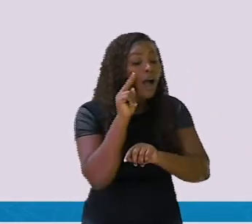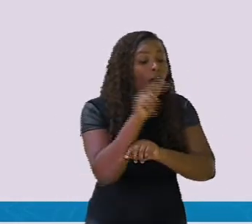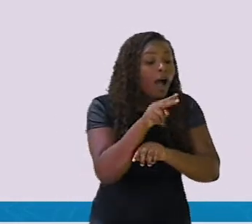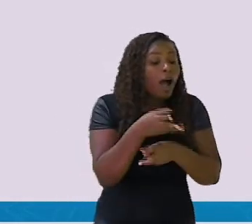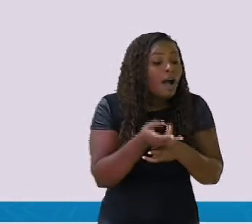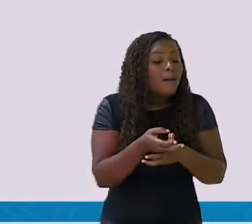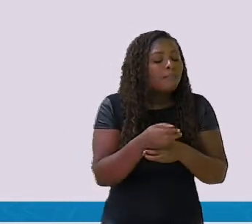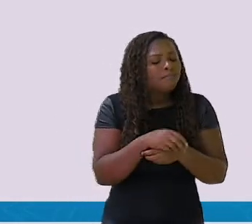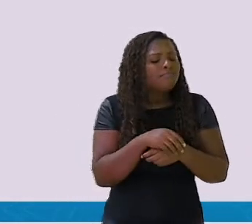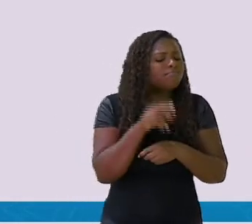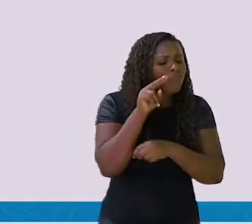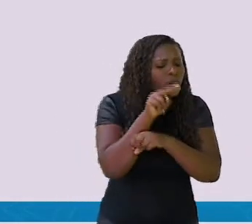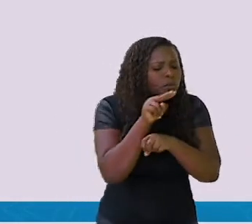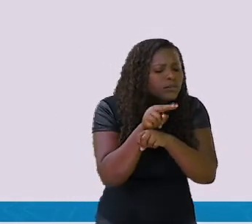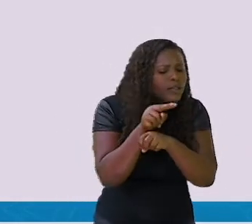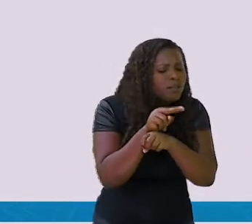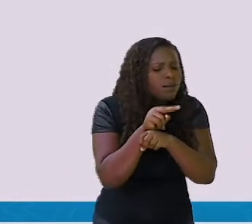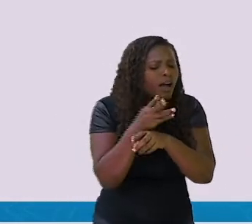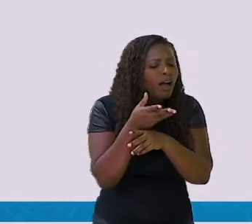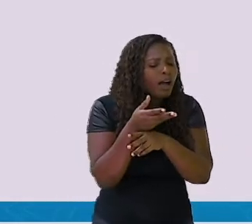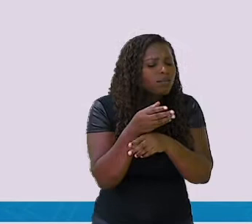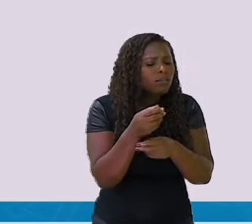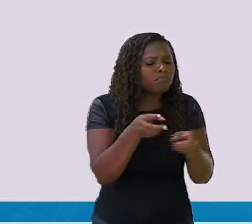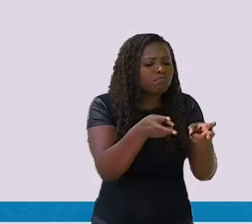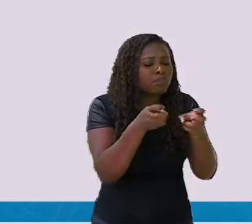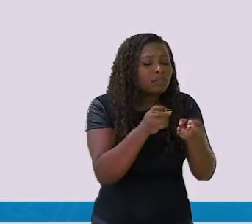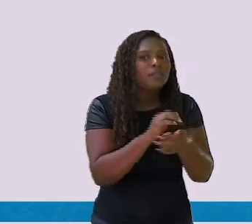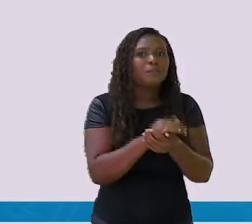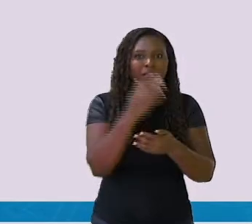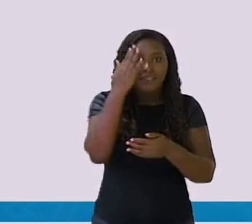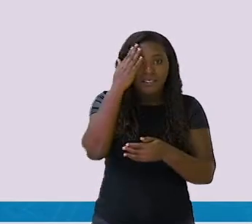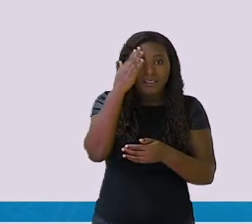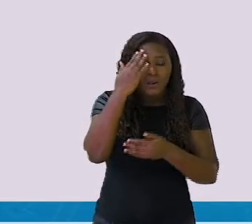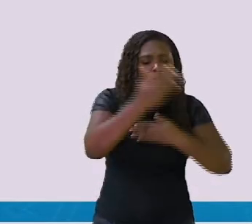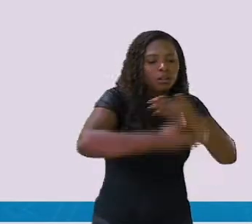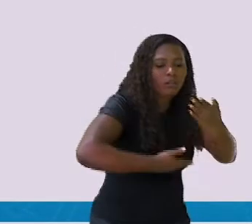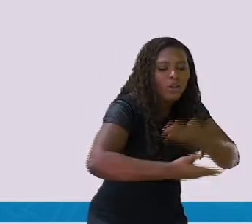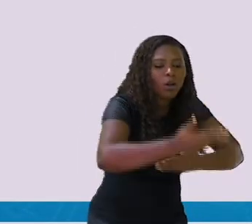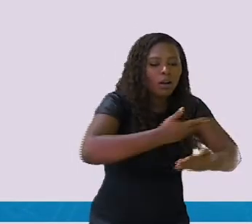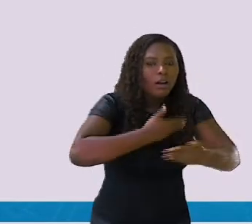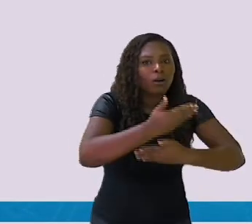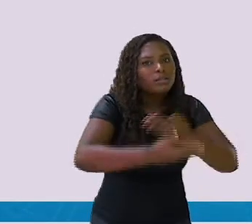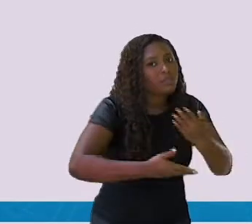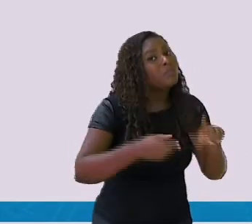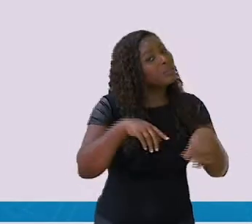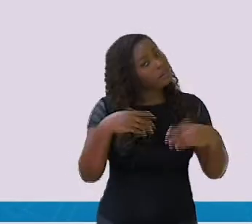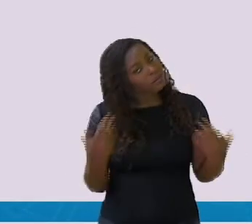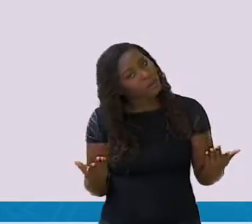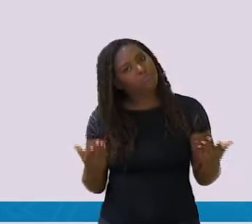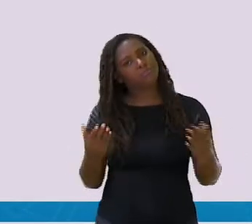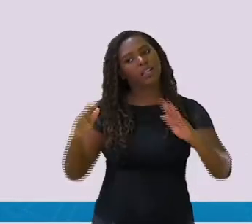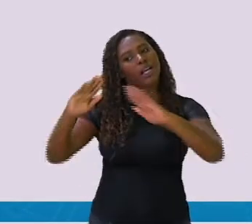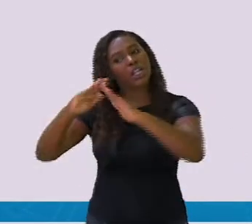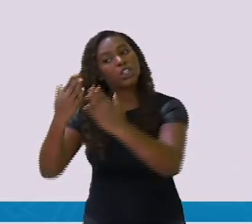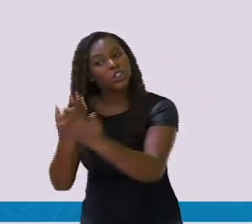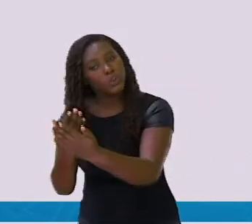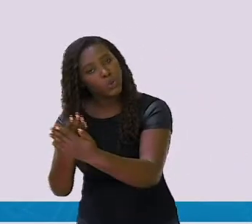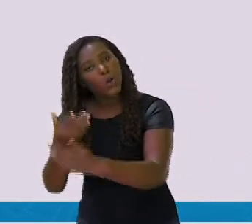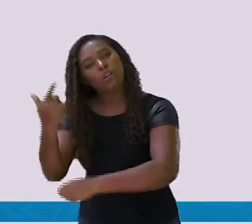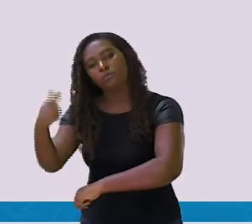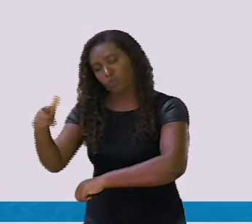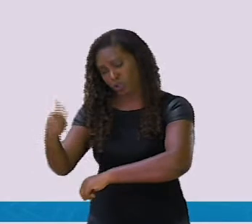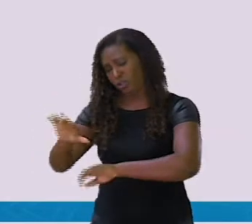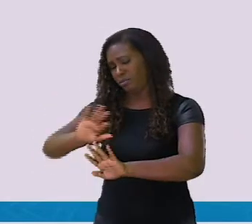e eles tinham essa vivência aí de troca de conhecimento. Então, a escola não existia. Aí, Passou-se